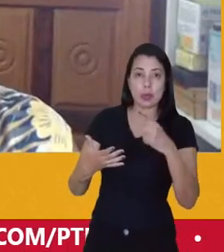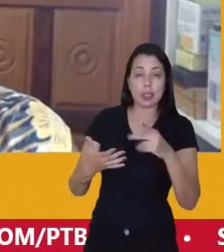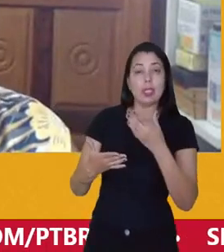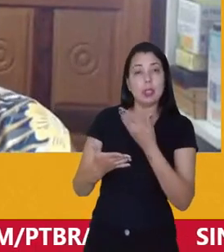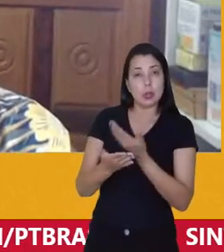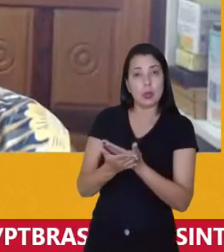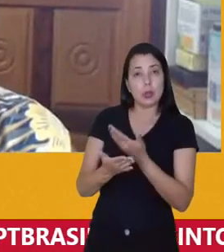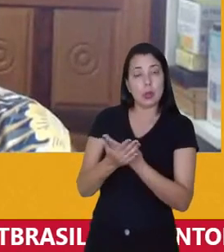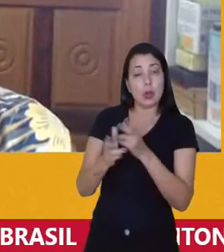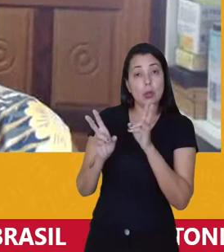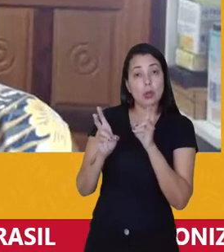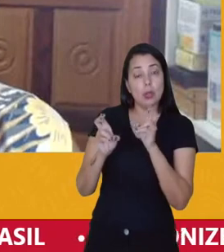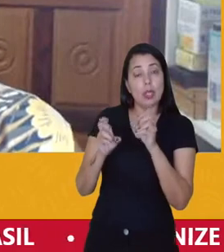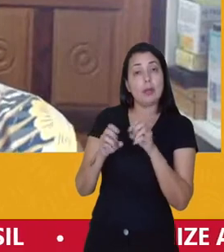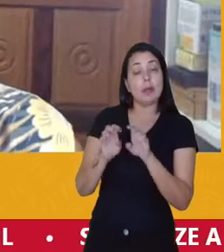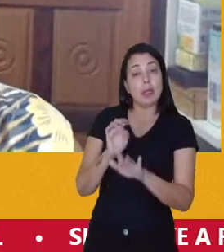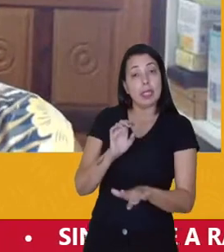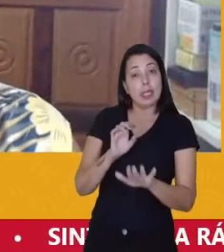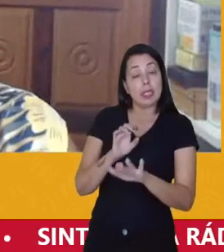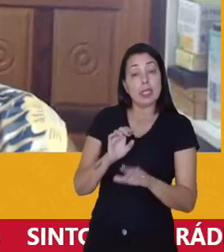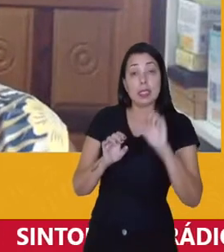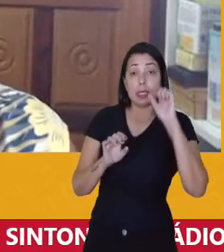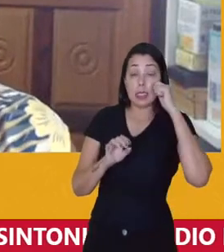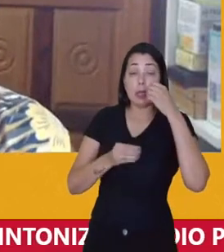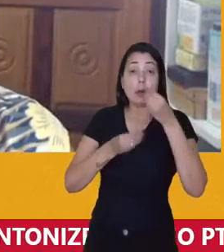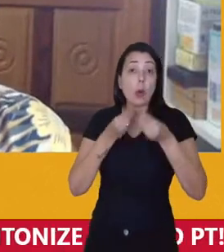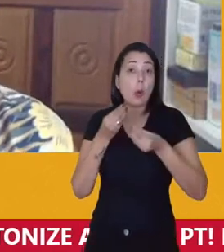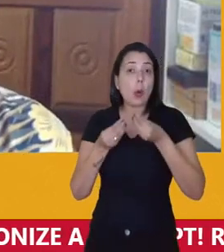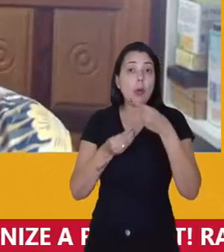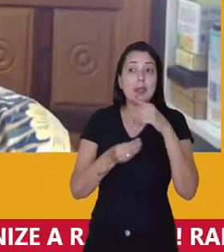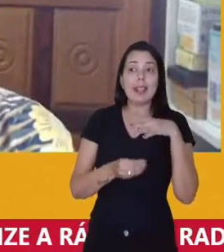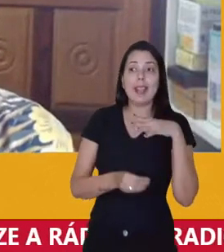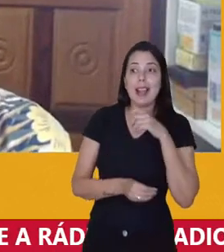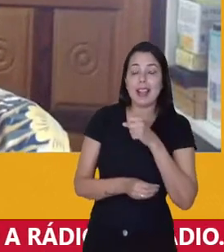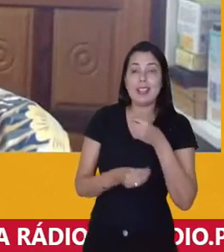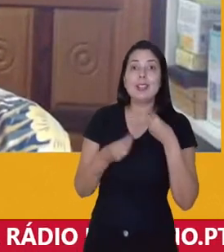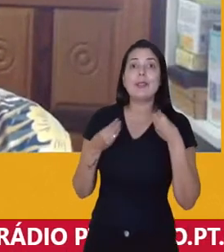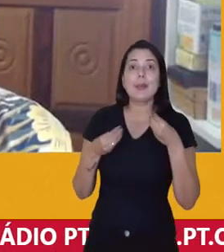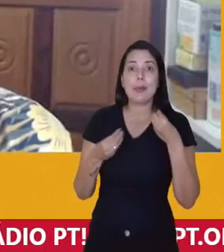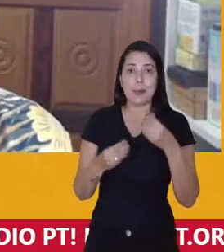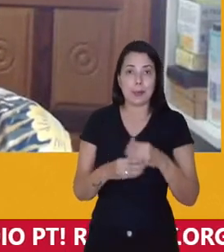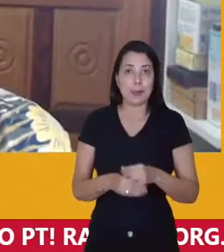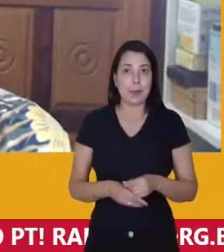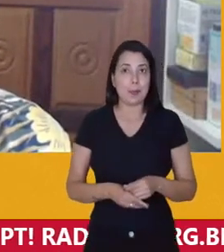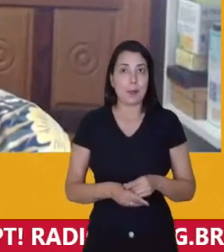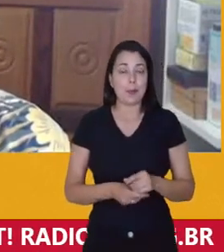estudiosa do tema das infâncias negras. Como é que isso se deu? O que você acha sobre isso?